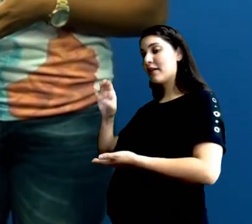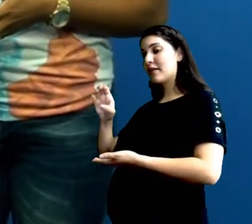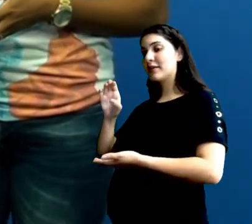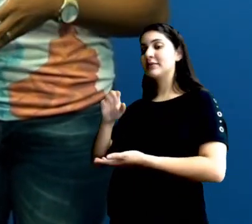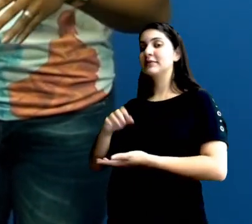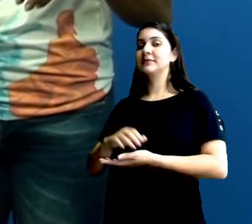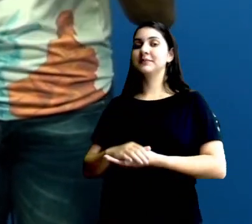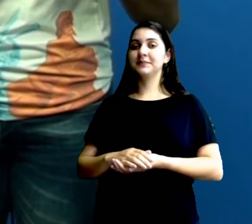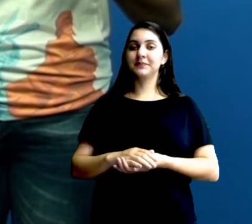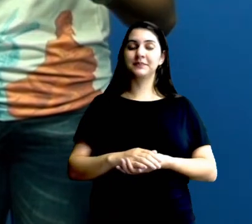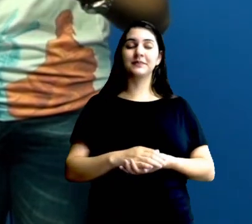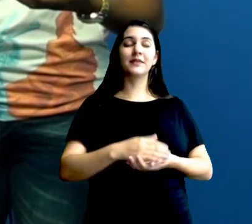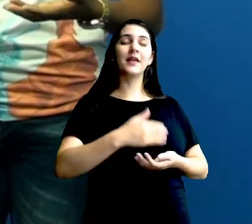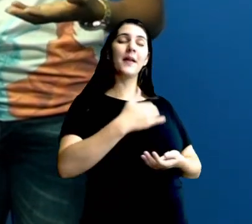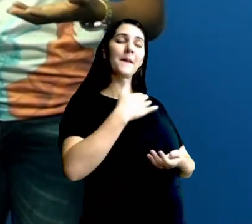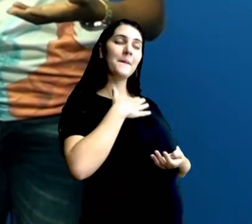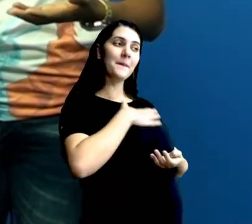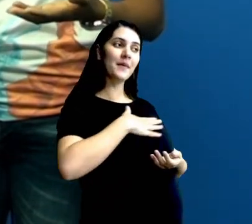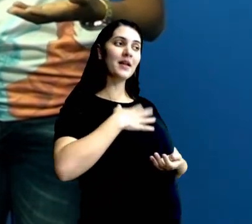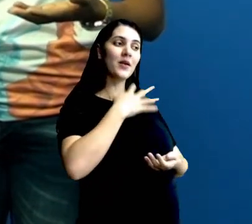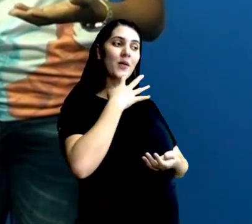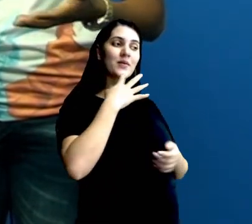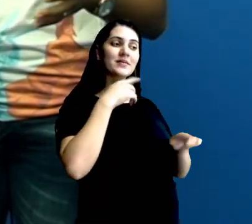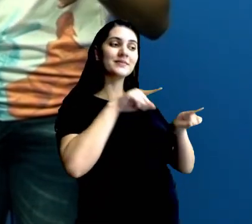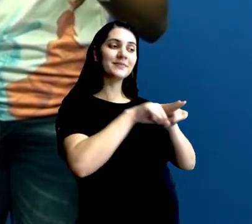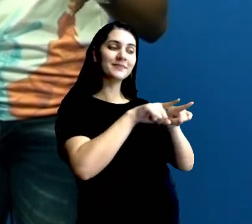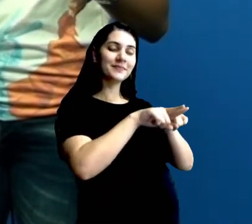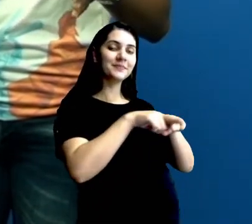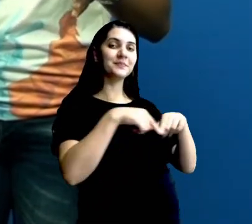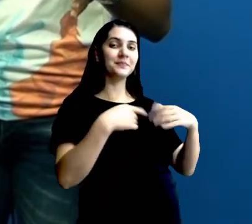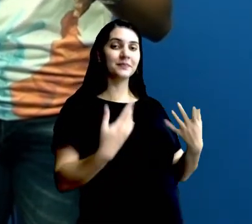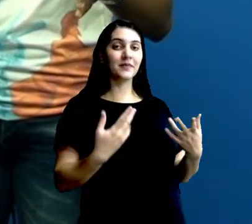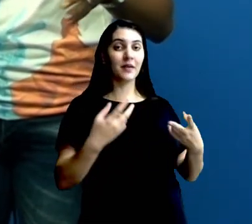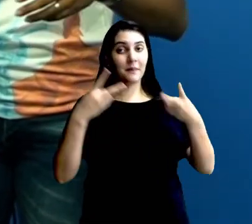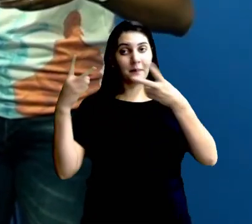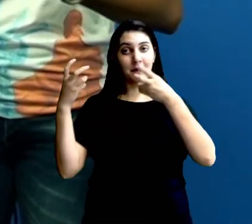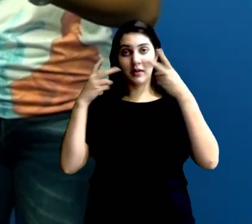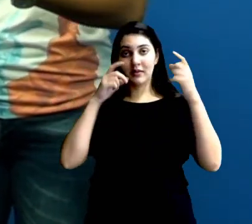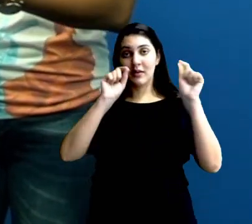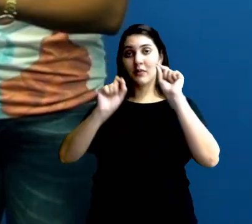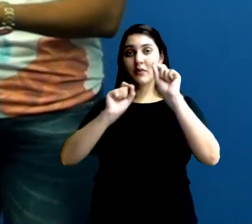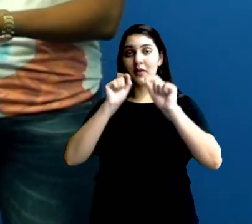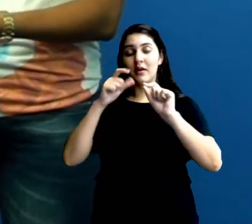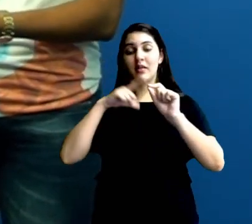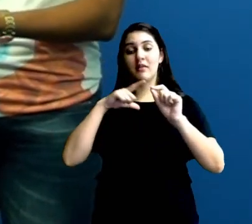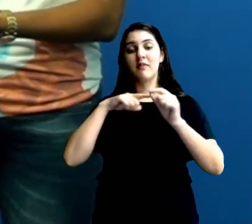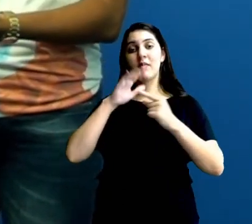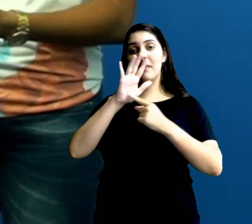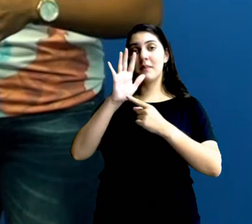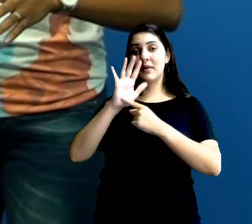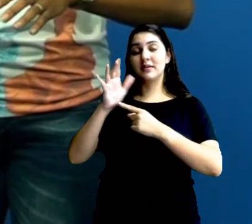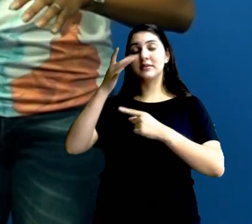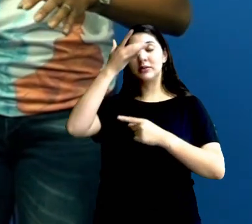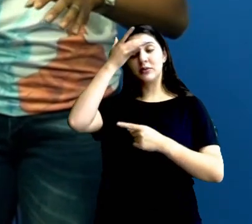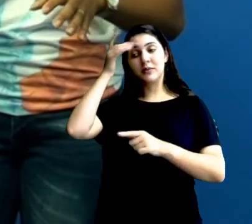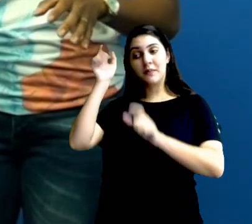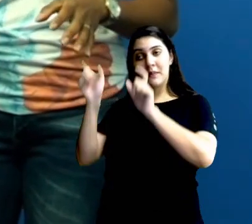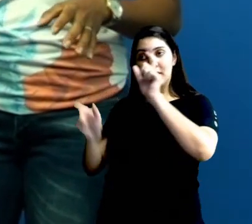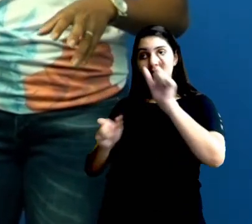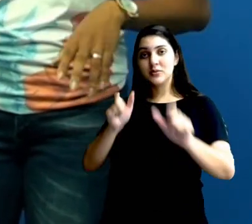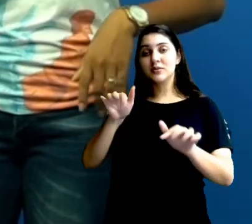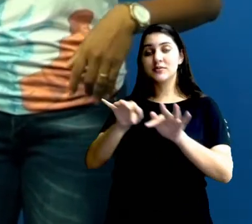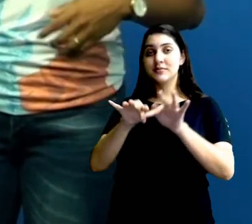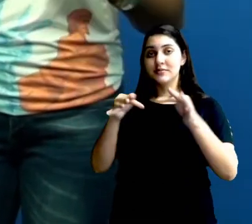to meet you too. Ou seja, prazer em conhecer também. Então, nota que nós tivemos aí uma apresentação de pessoas,